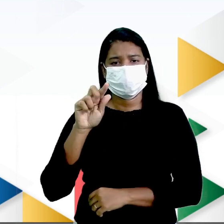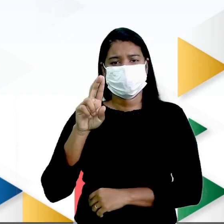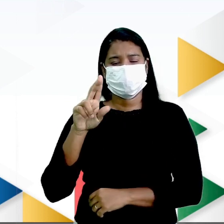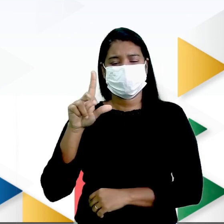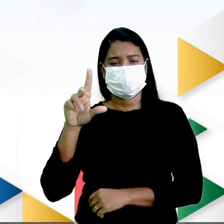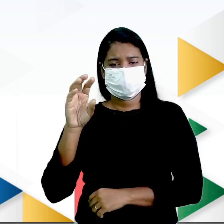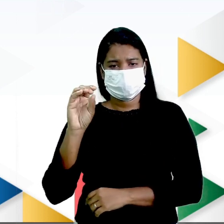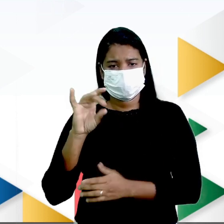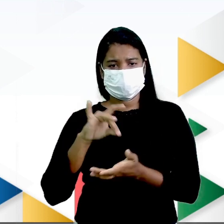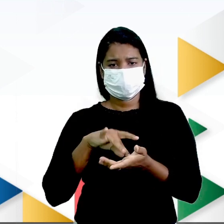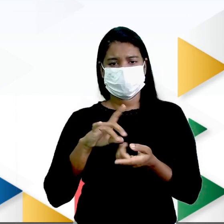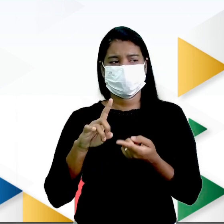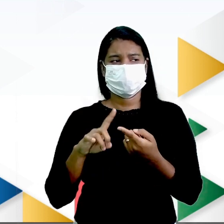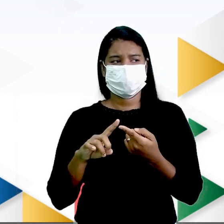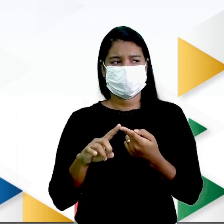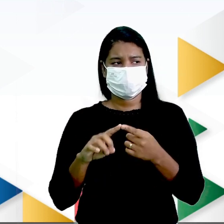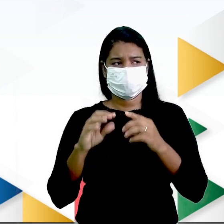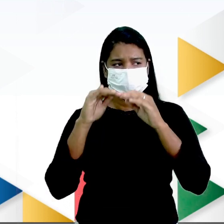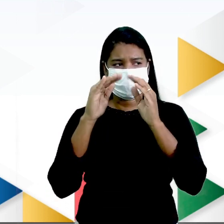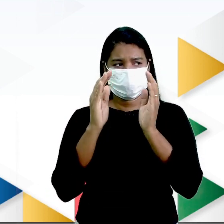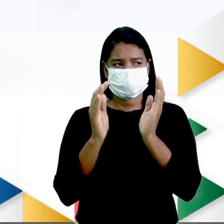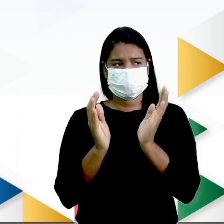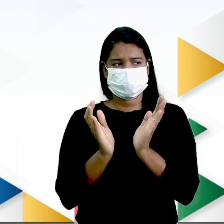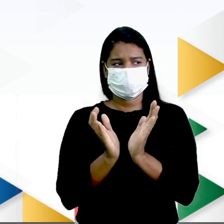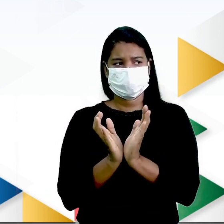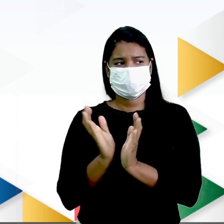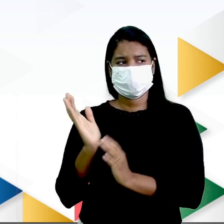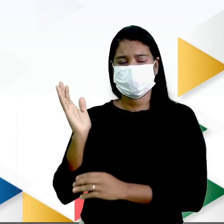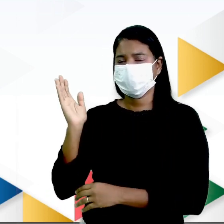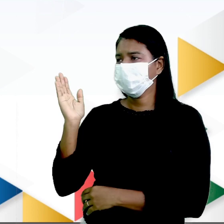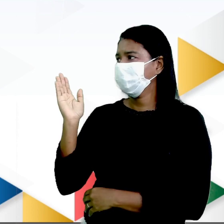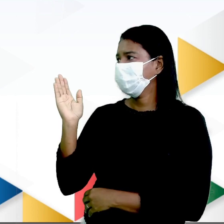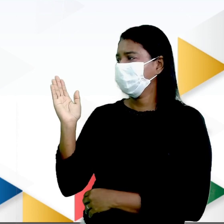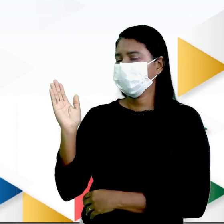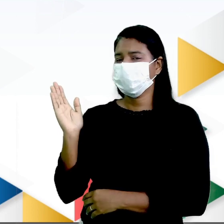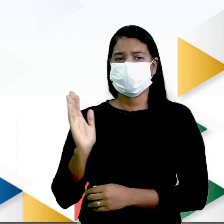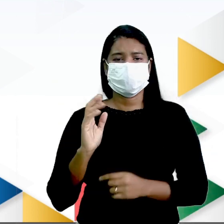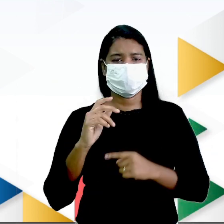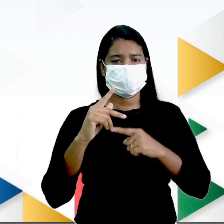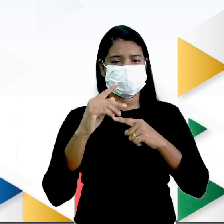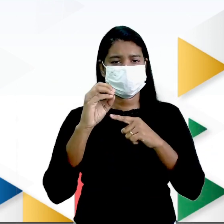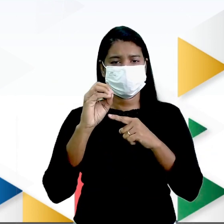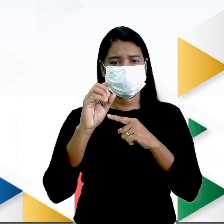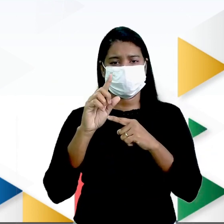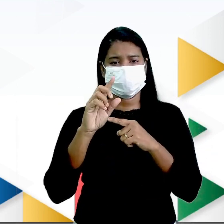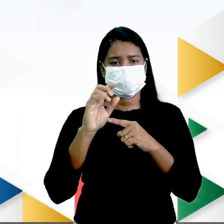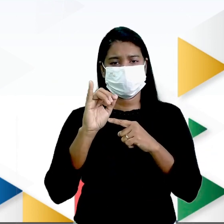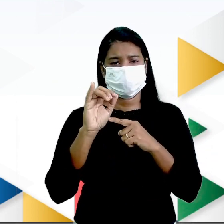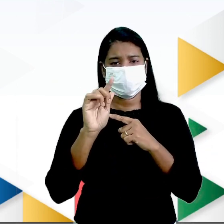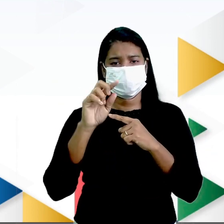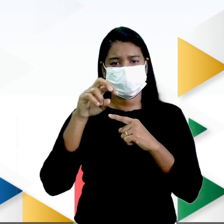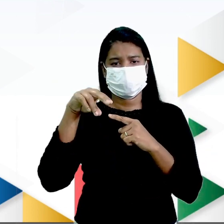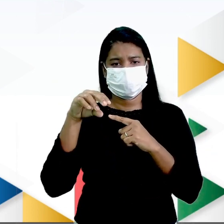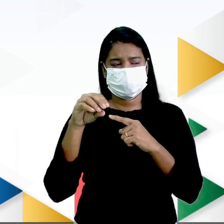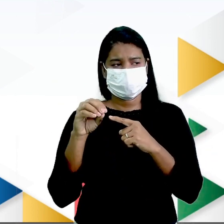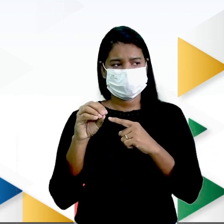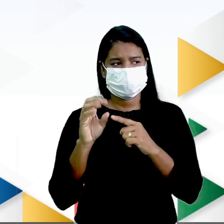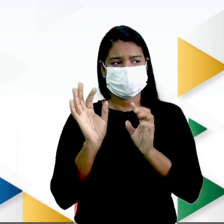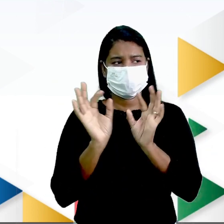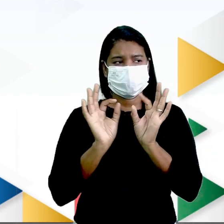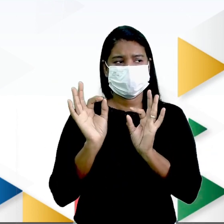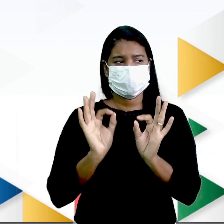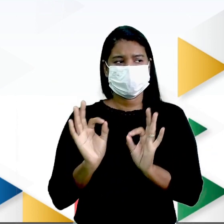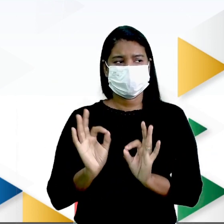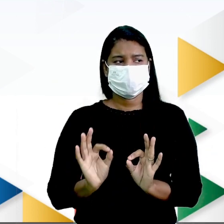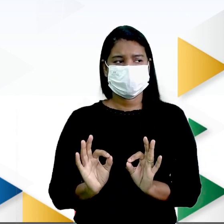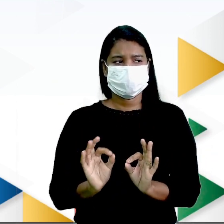Isso é um polígono fechado. Tá claro aí? Olha que ele não tem espaço, não tem abertura entre eles. Tá tudo organizado,